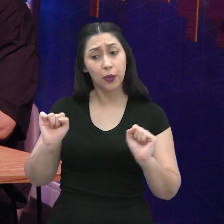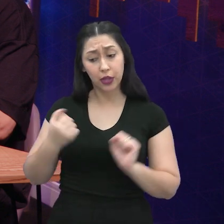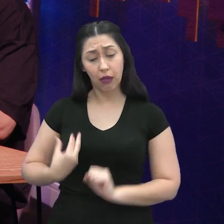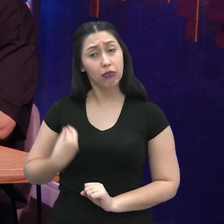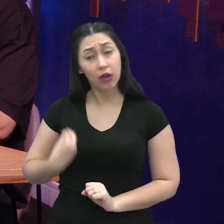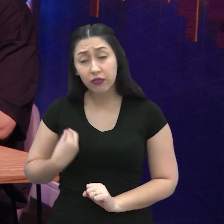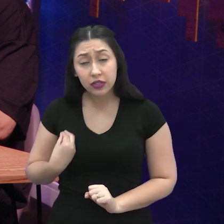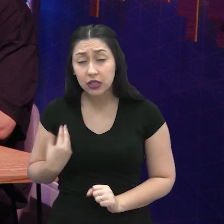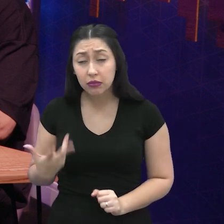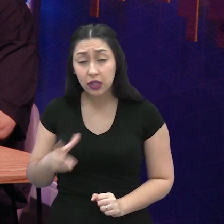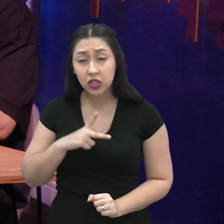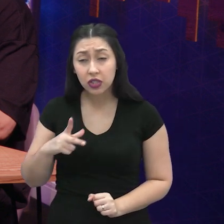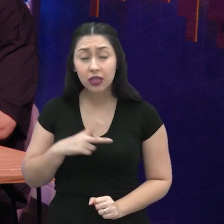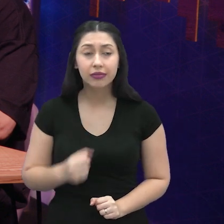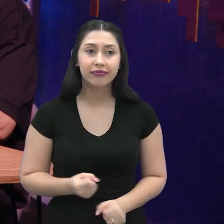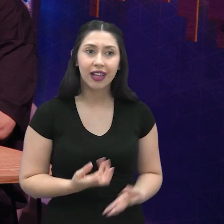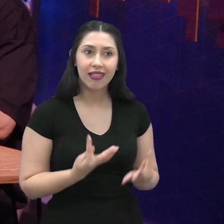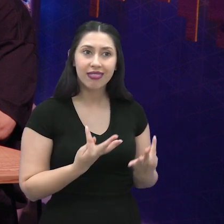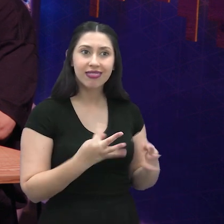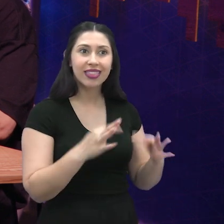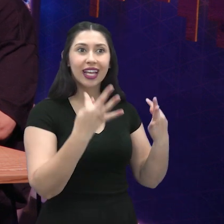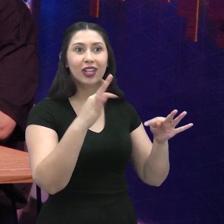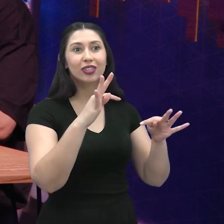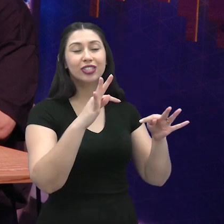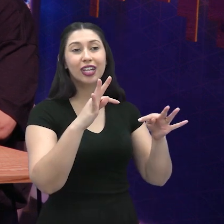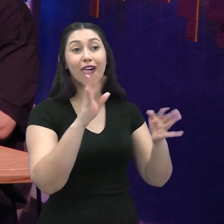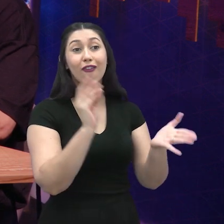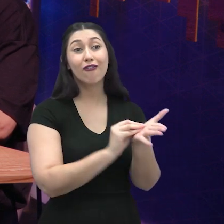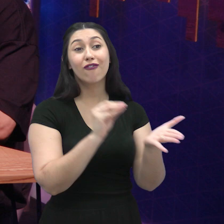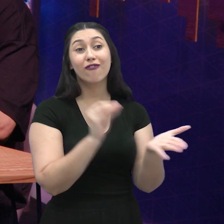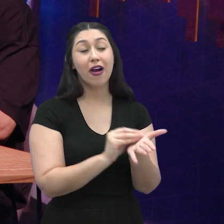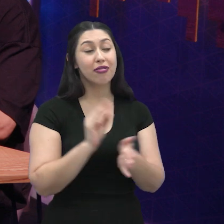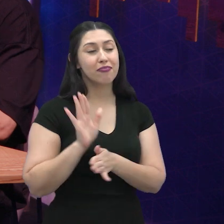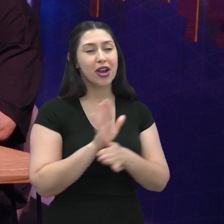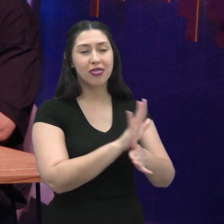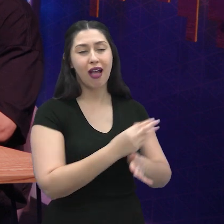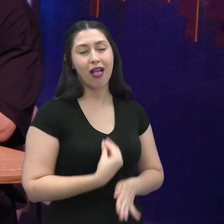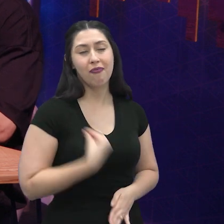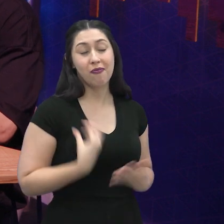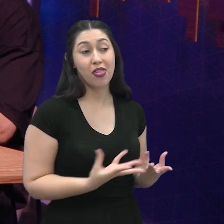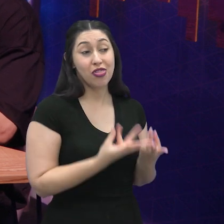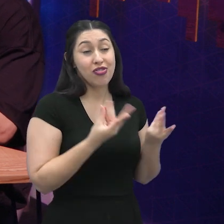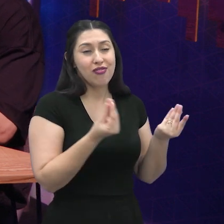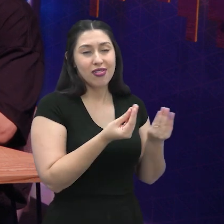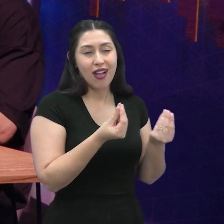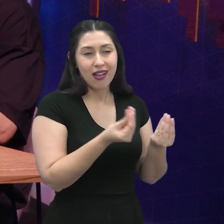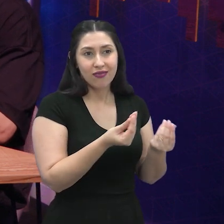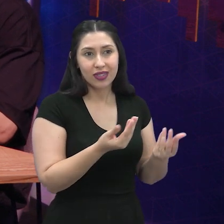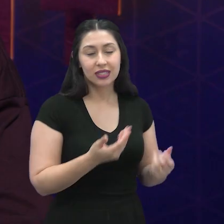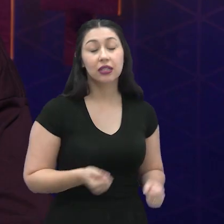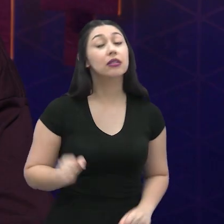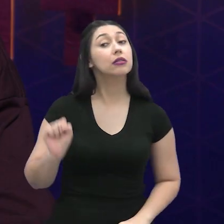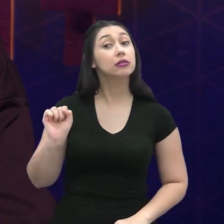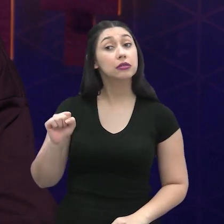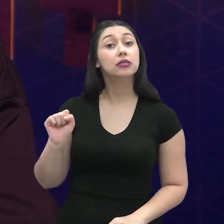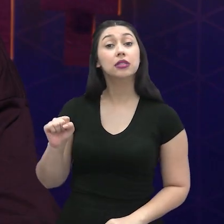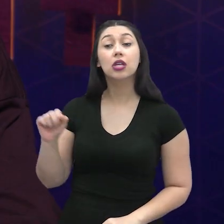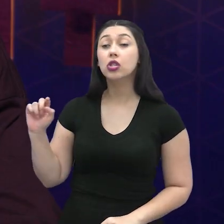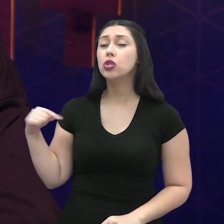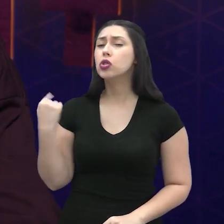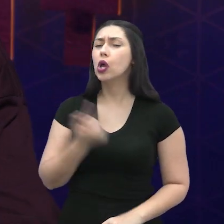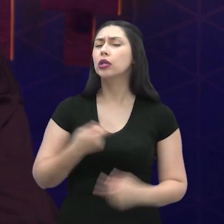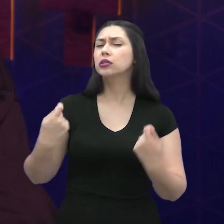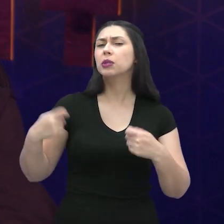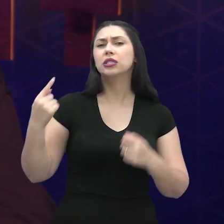se dedicar mais a viver mesmo, né? A tecnologia não convertida para qualidade de vida, né? Exato, perfeito. Acho que a gente